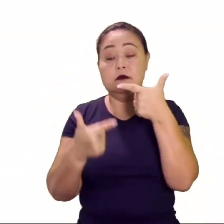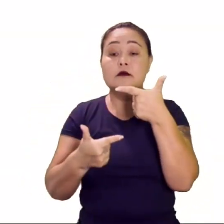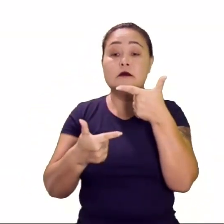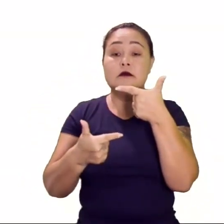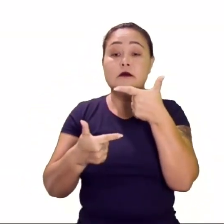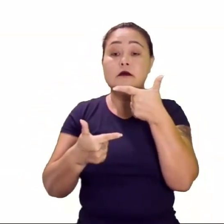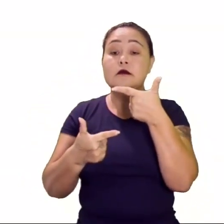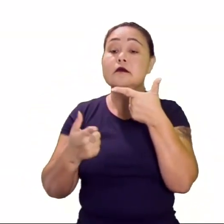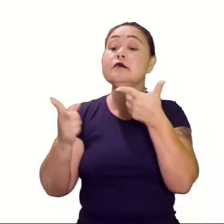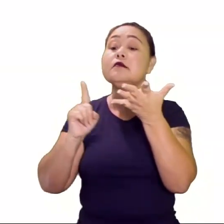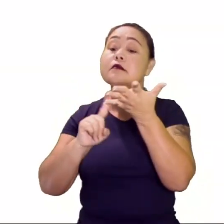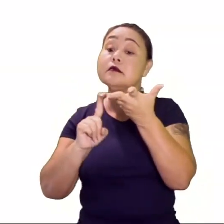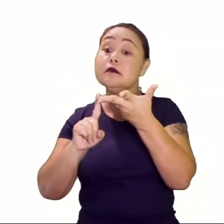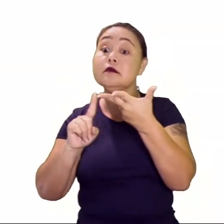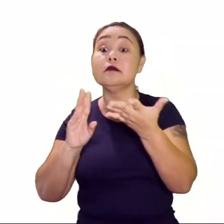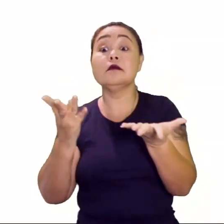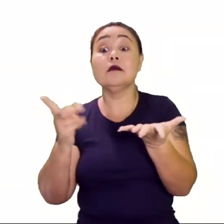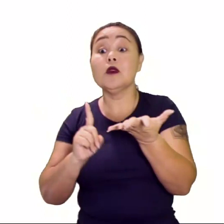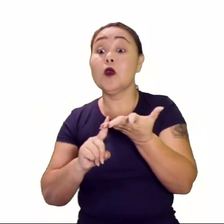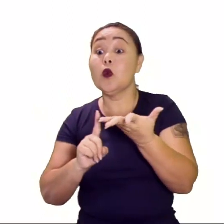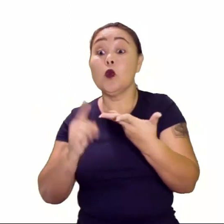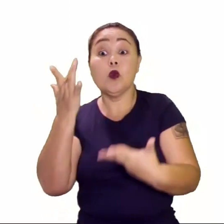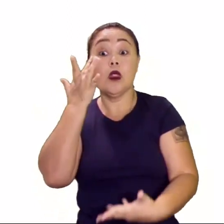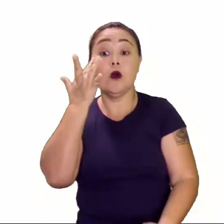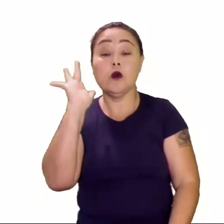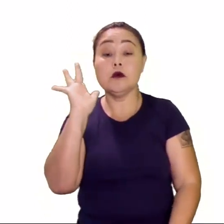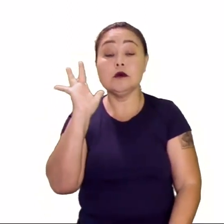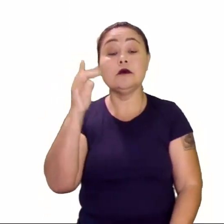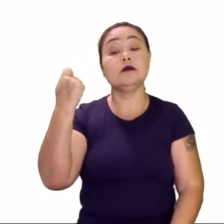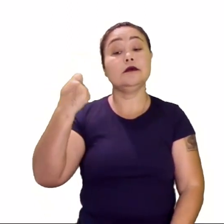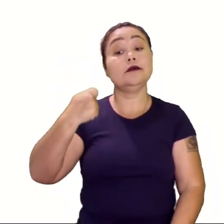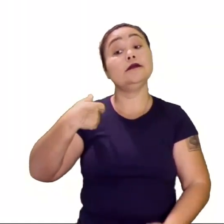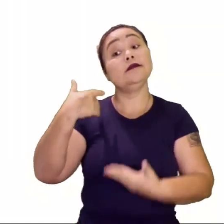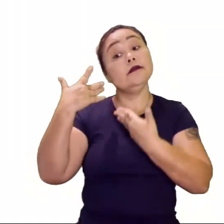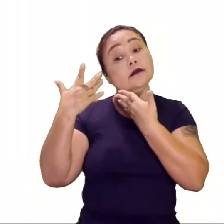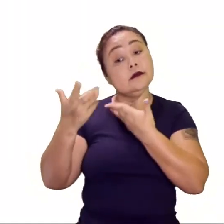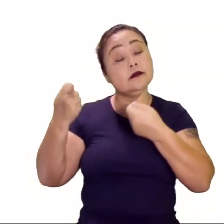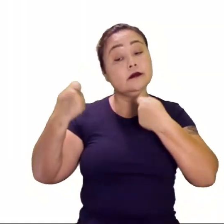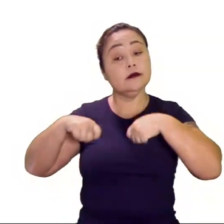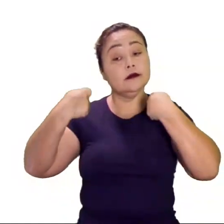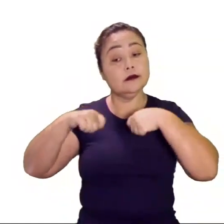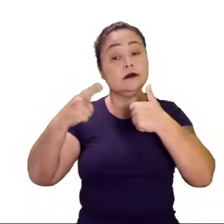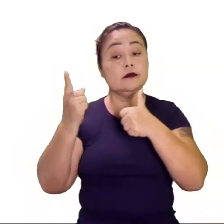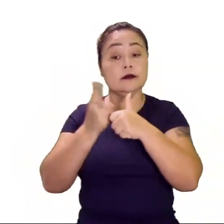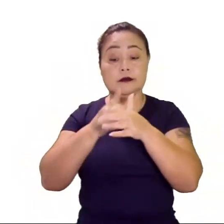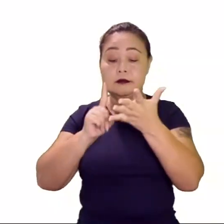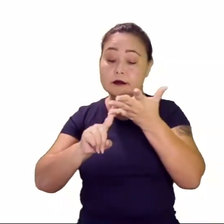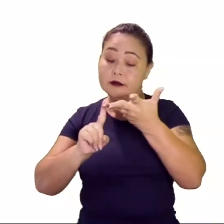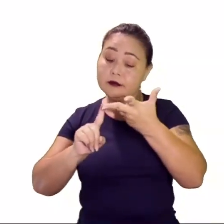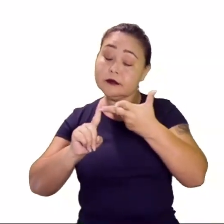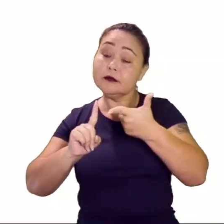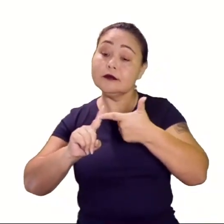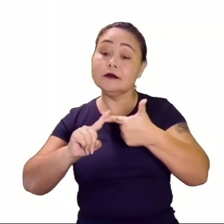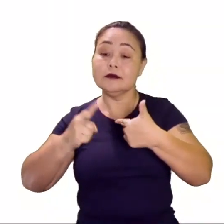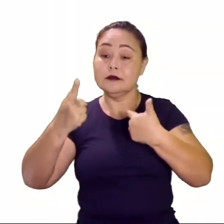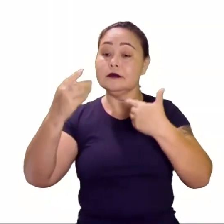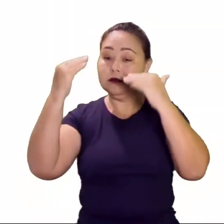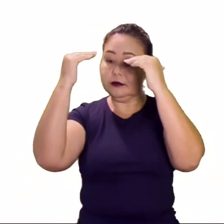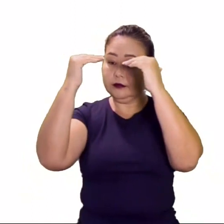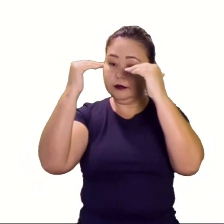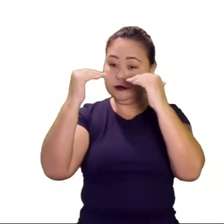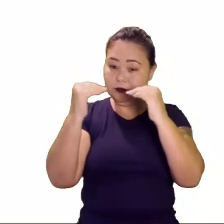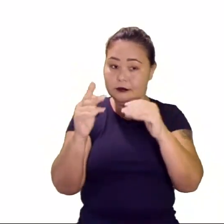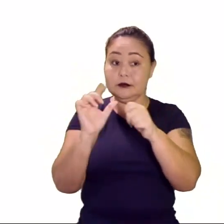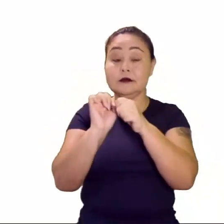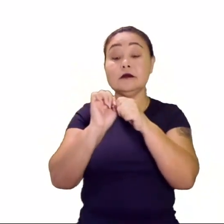Isso. E essa quantidade ainda me falta. Verdade. Eu não sei. Então, para isso, eu vou calcular primeiro a quantidade aqui, certo? Certinho. E como